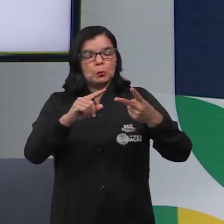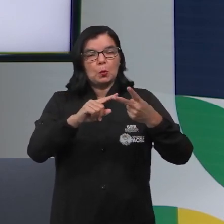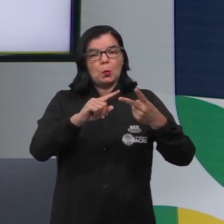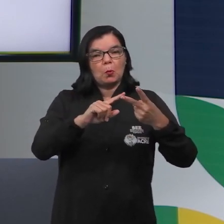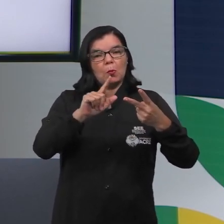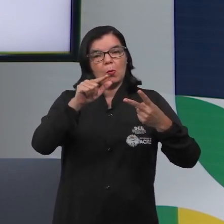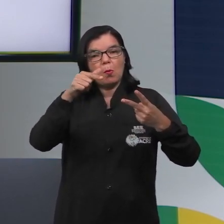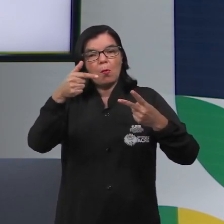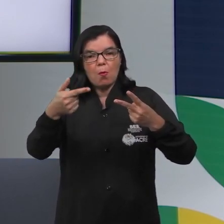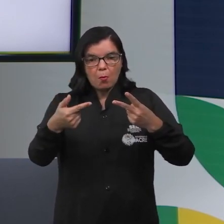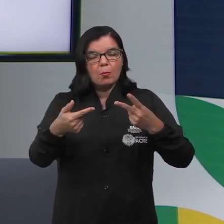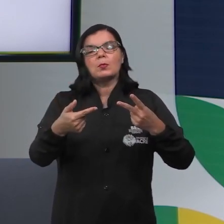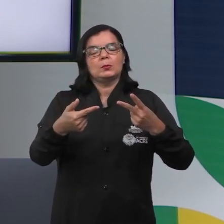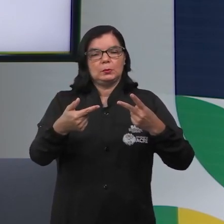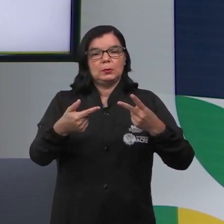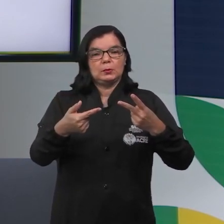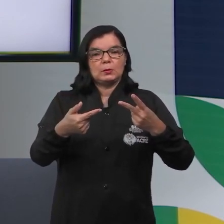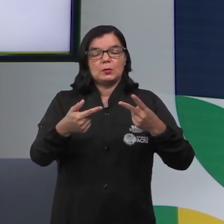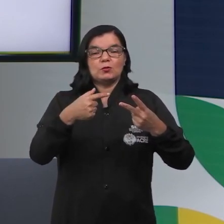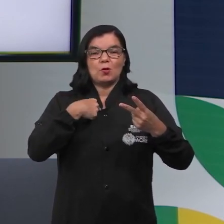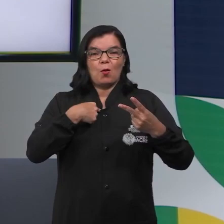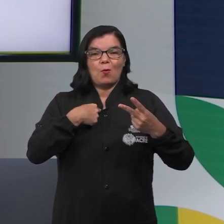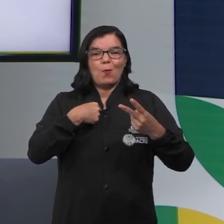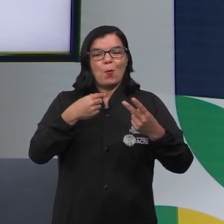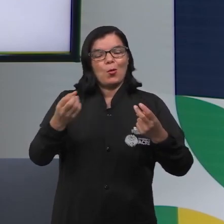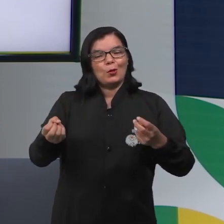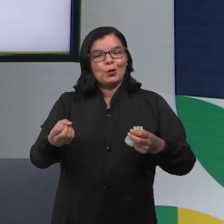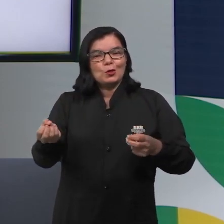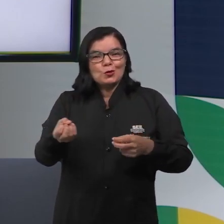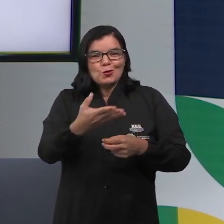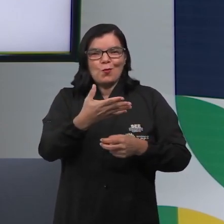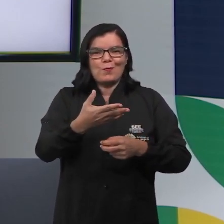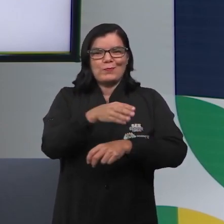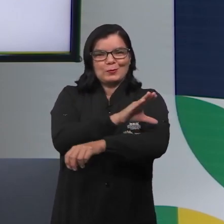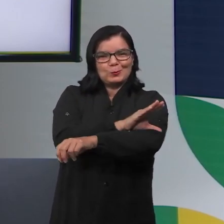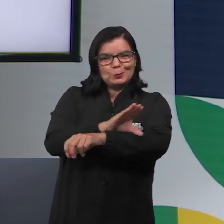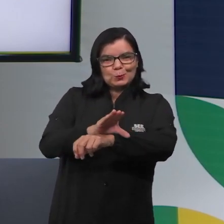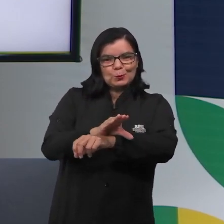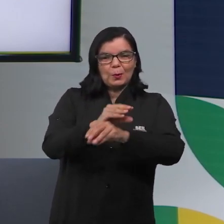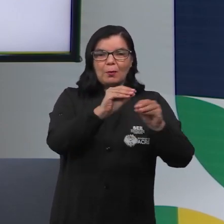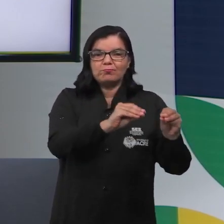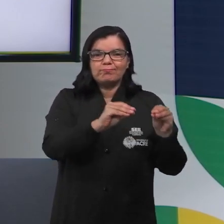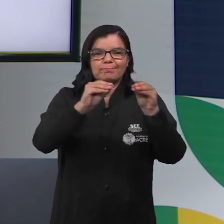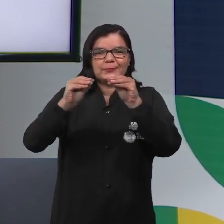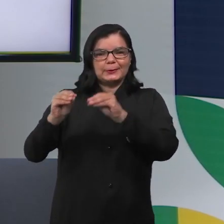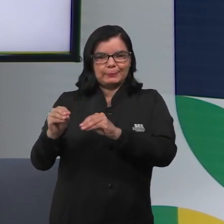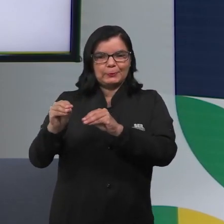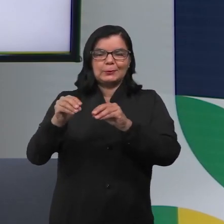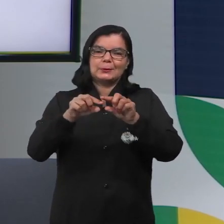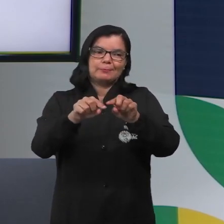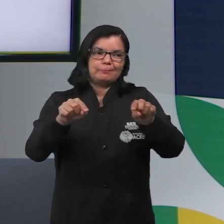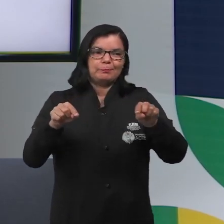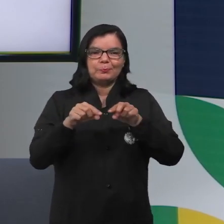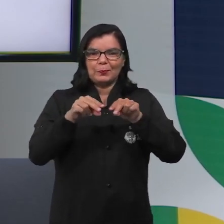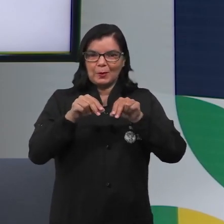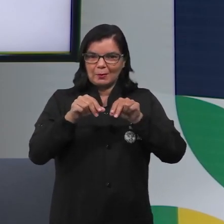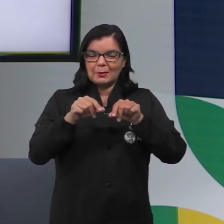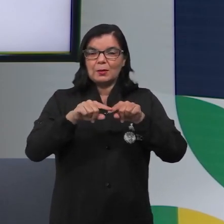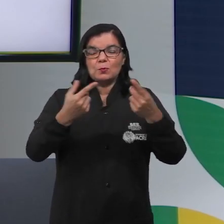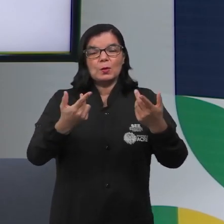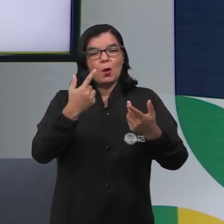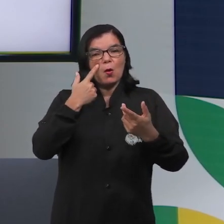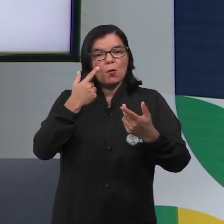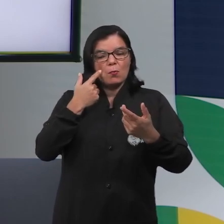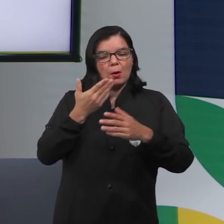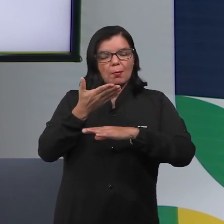recebem o processo aí de aculturação, são aculturados, não é? E aí saem das suas localidades, porque o que eles passam hoje nas